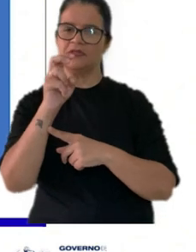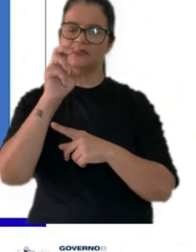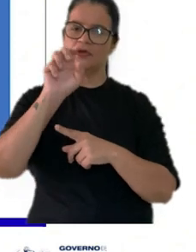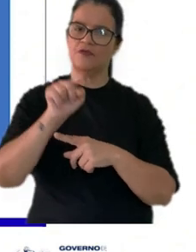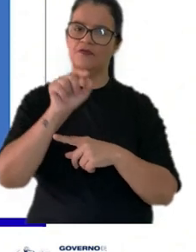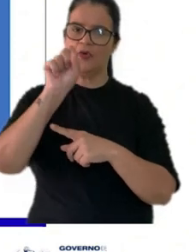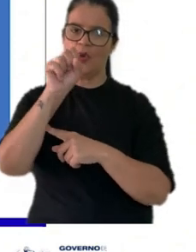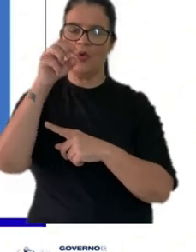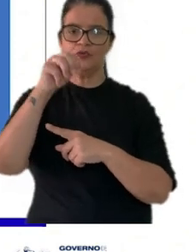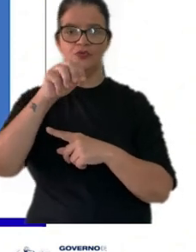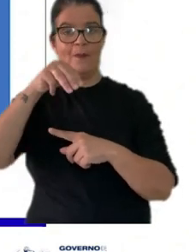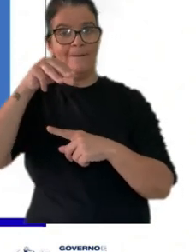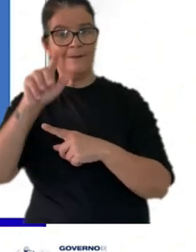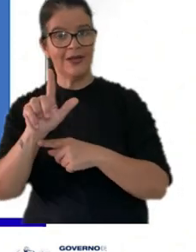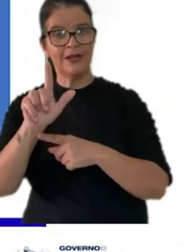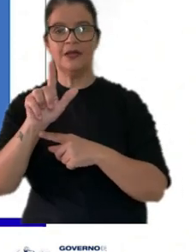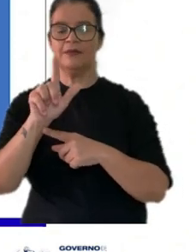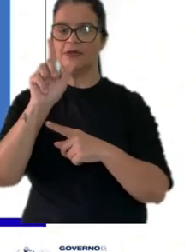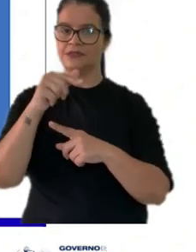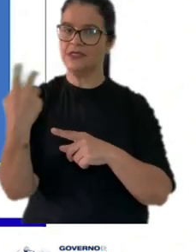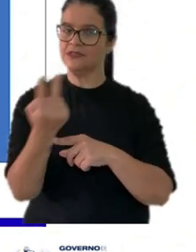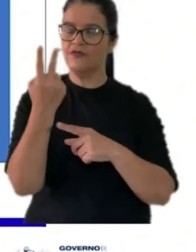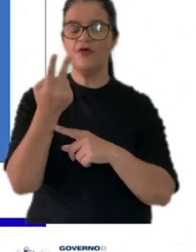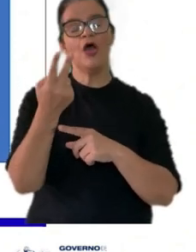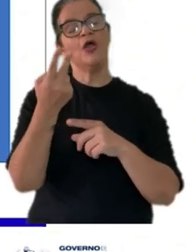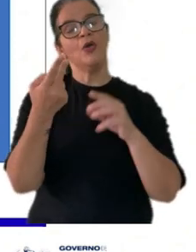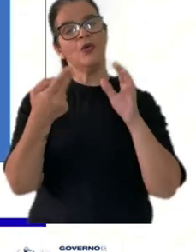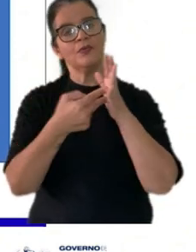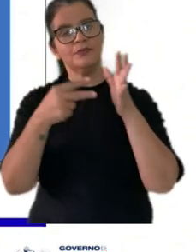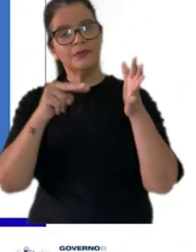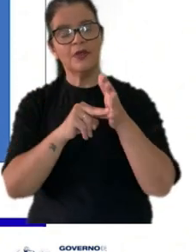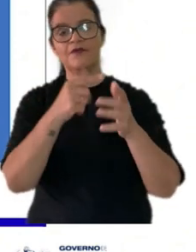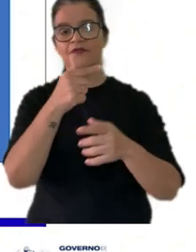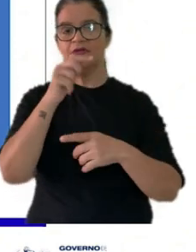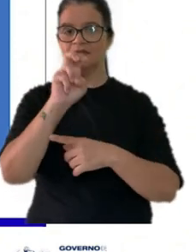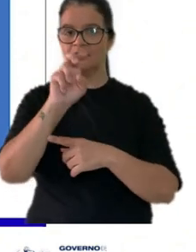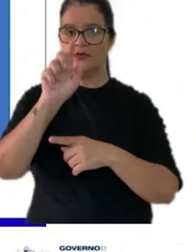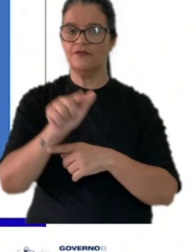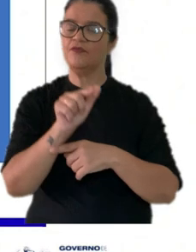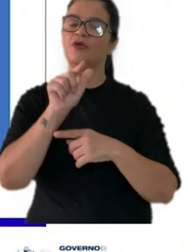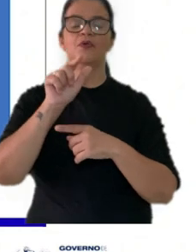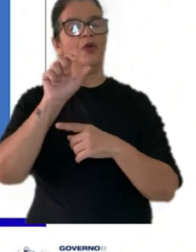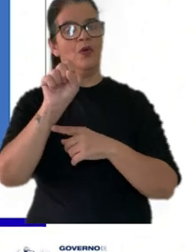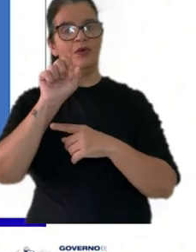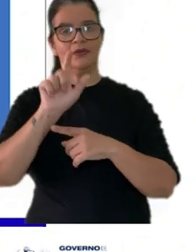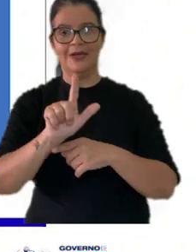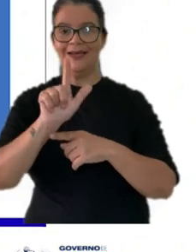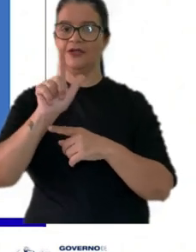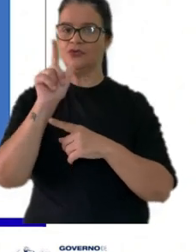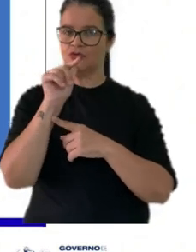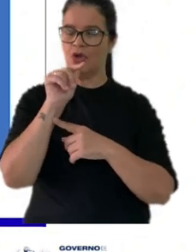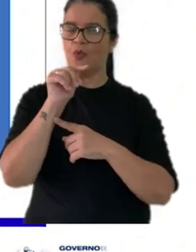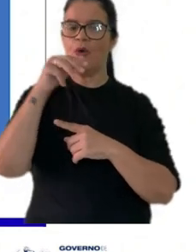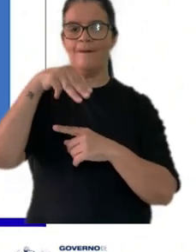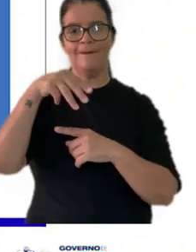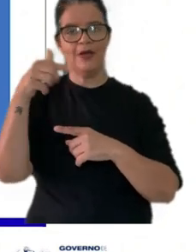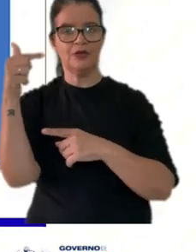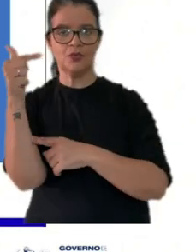milímetros e esse valor é equivalente a 25,8 litros de água por metro quadrado